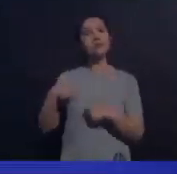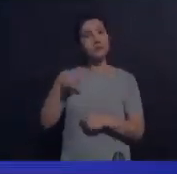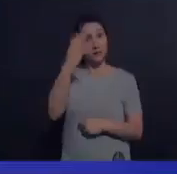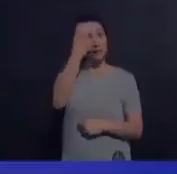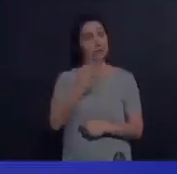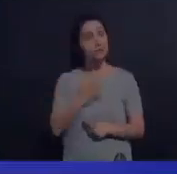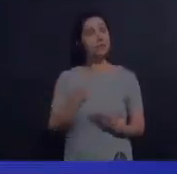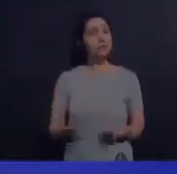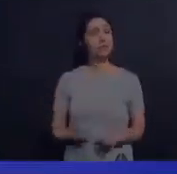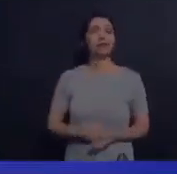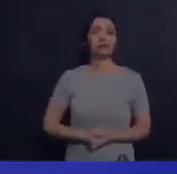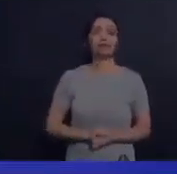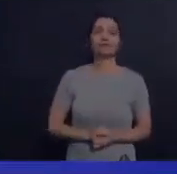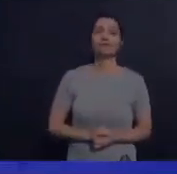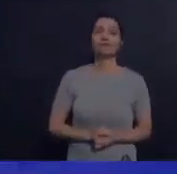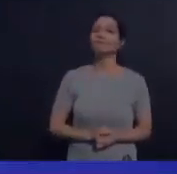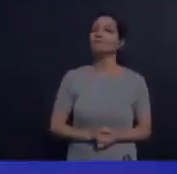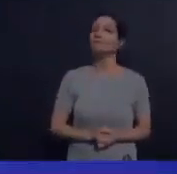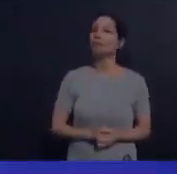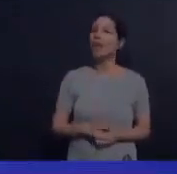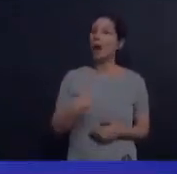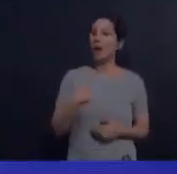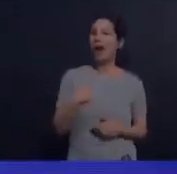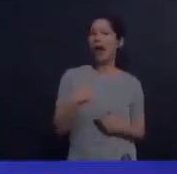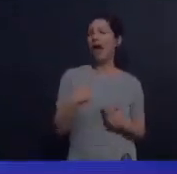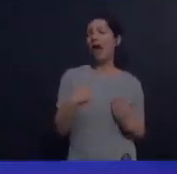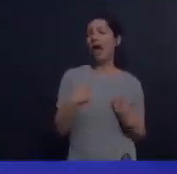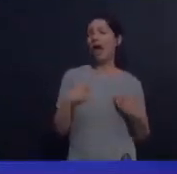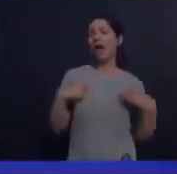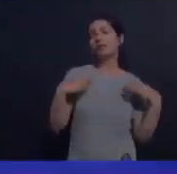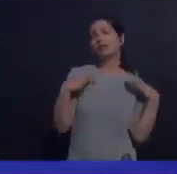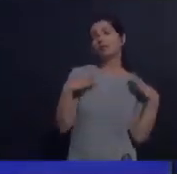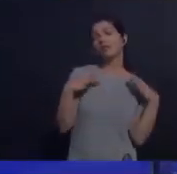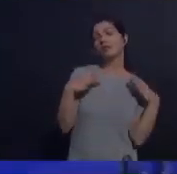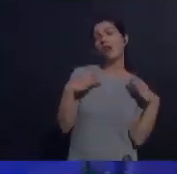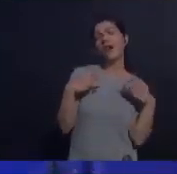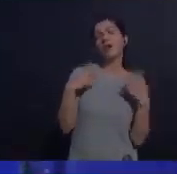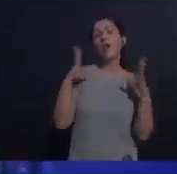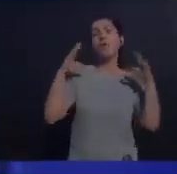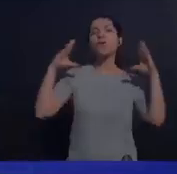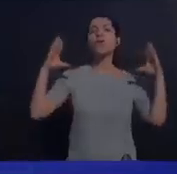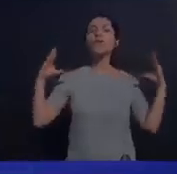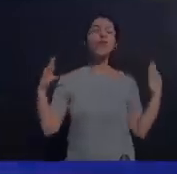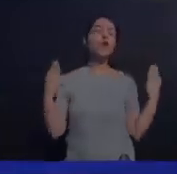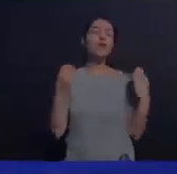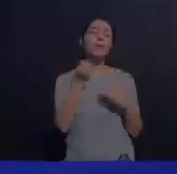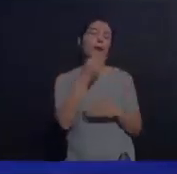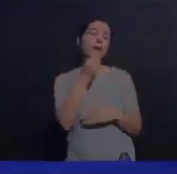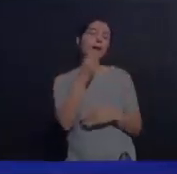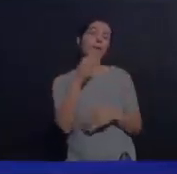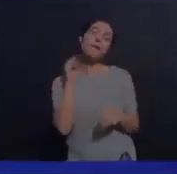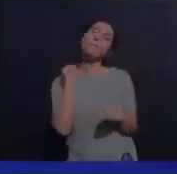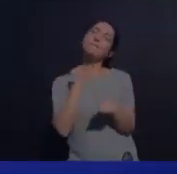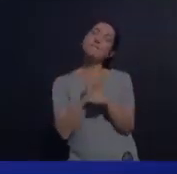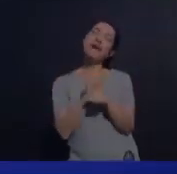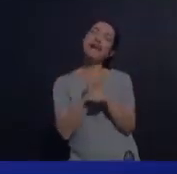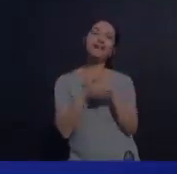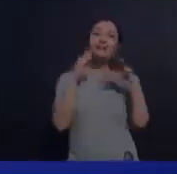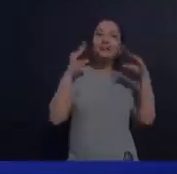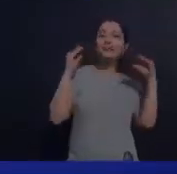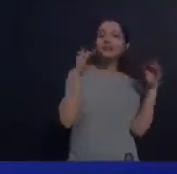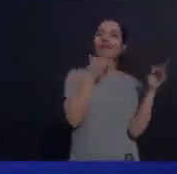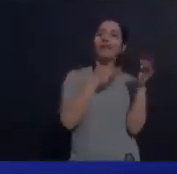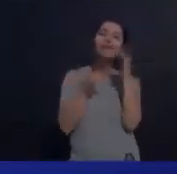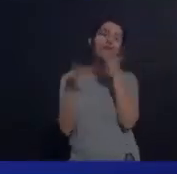porque o nosso lugar de conferir de segurança é nossa possibilidade ae a